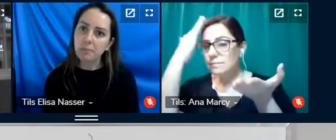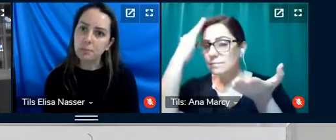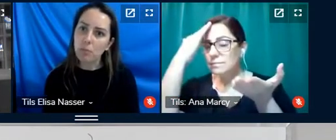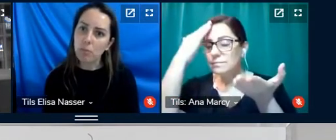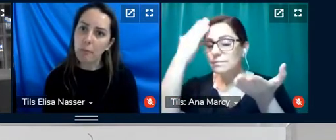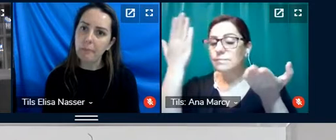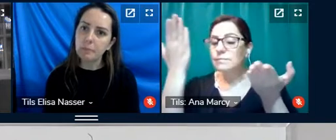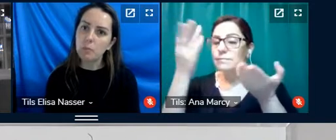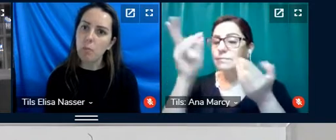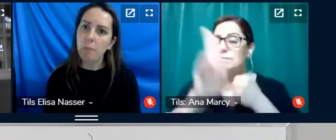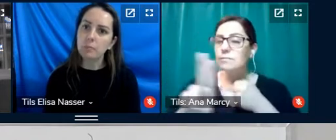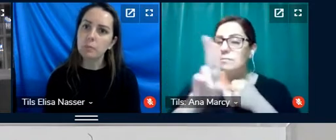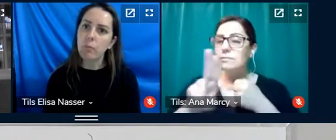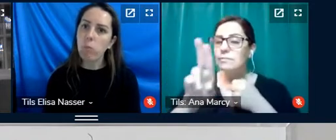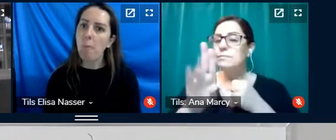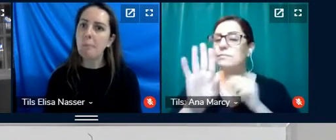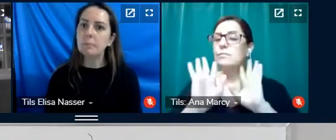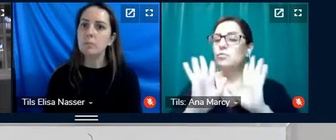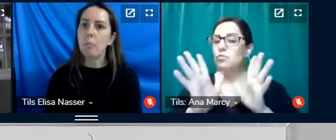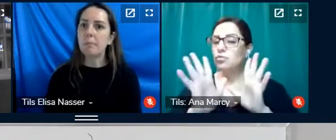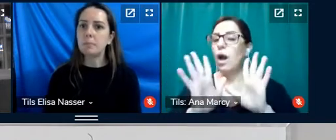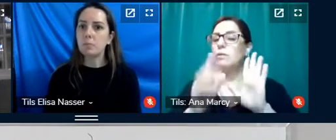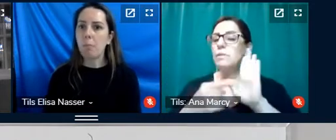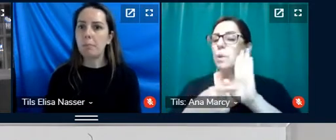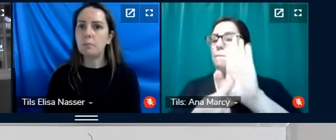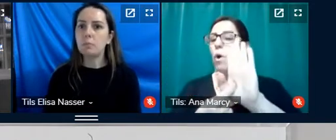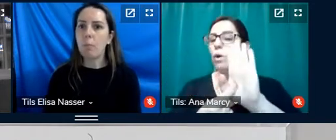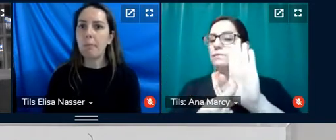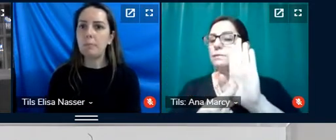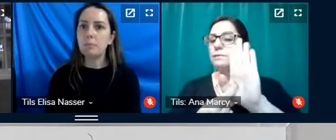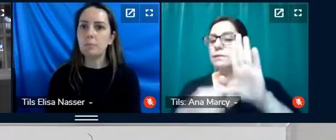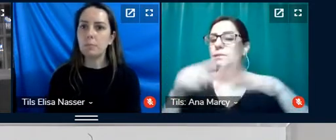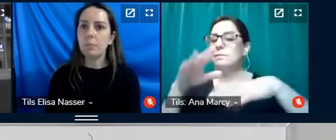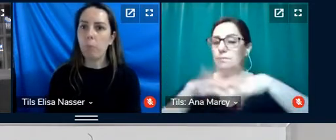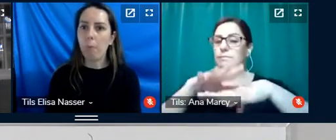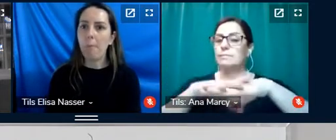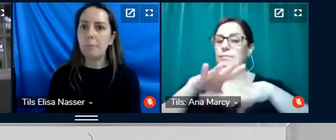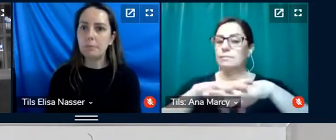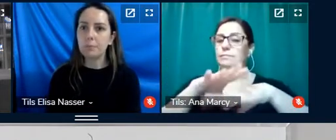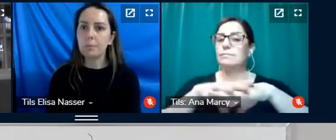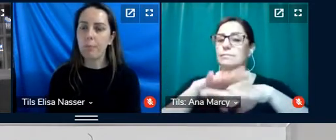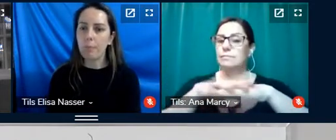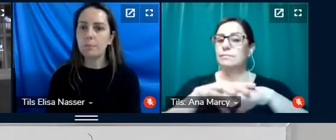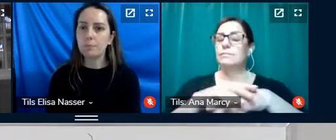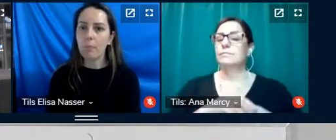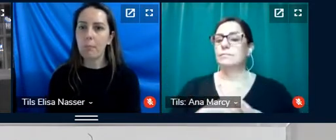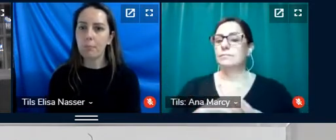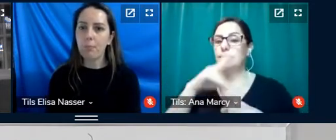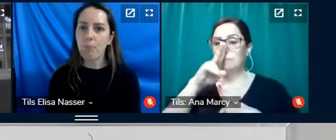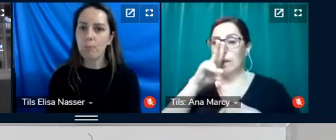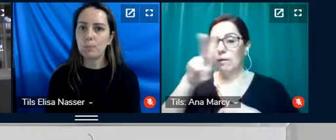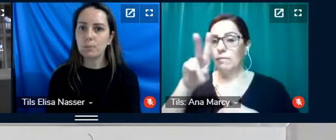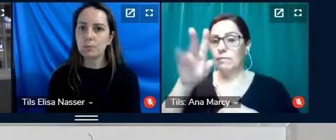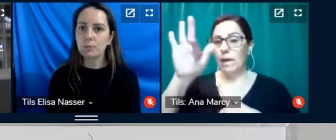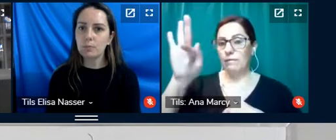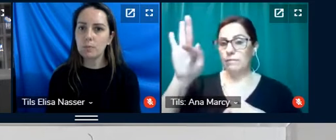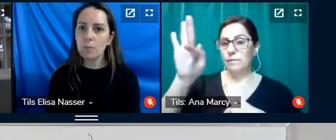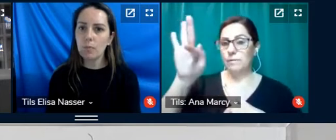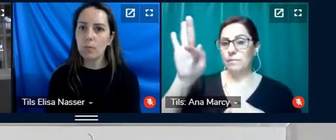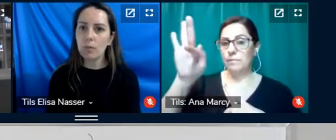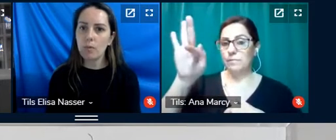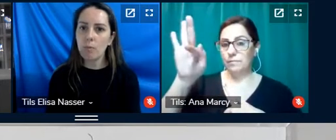cabeça, agora a gente tem uma representação matemática da força. Ela